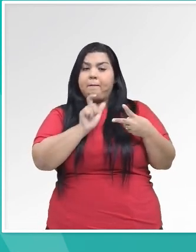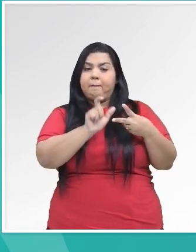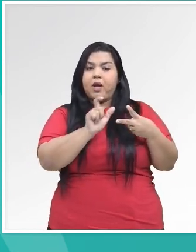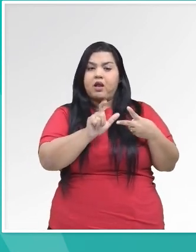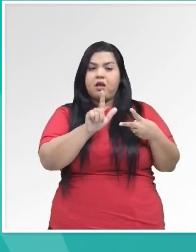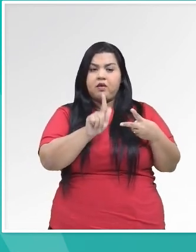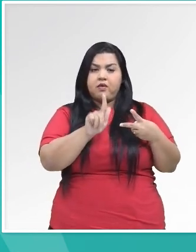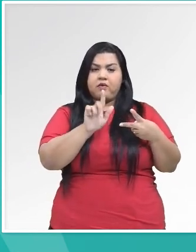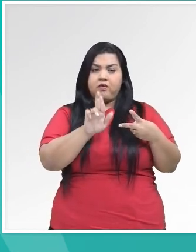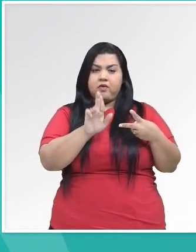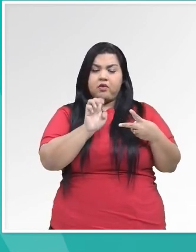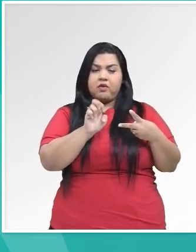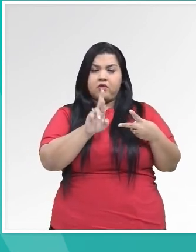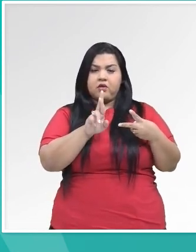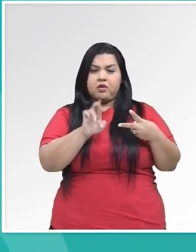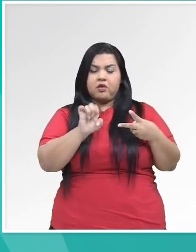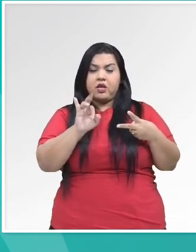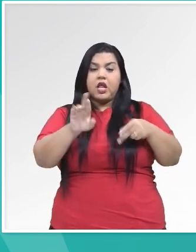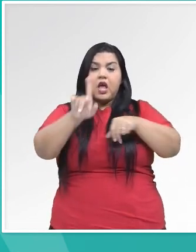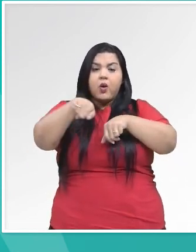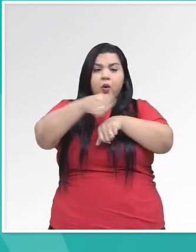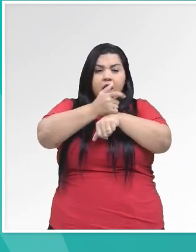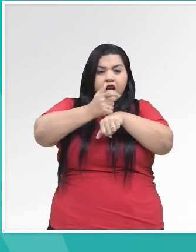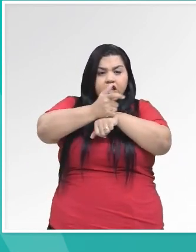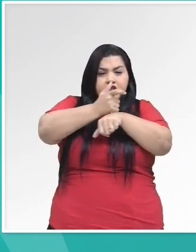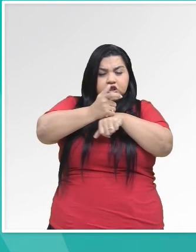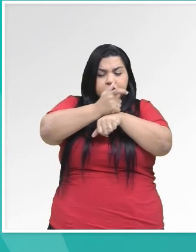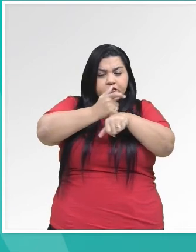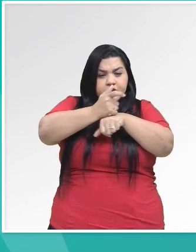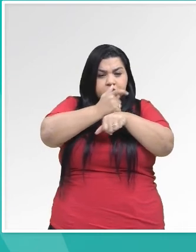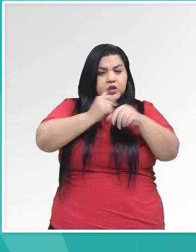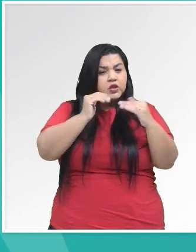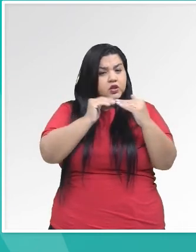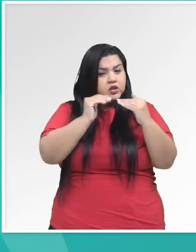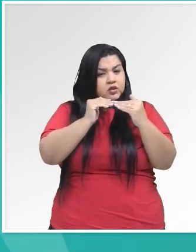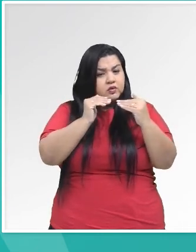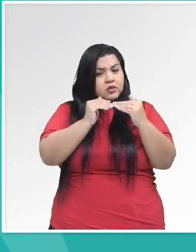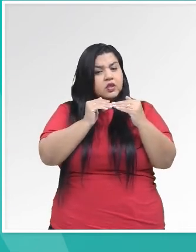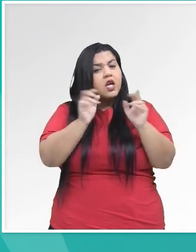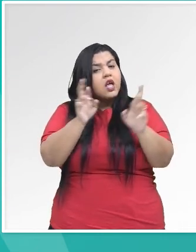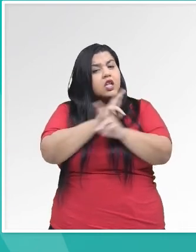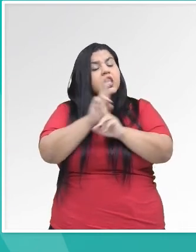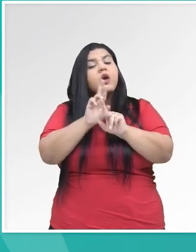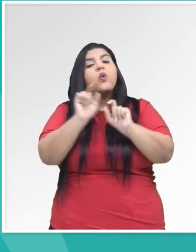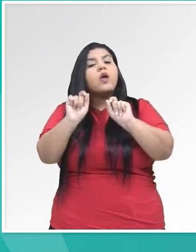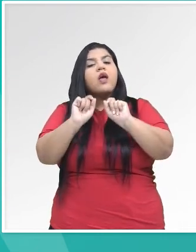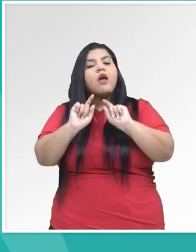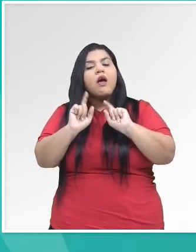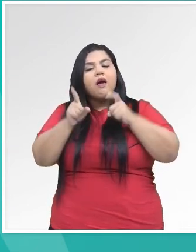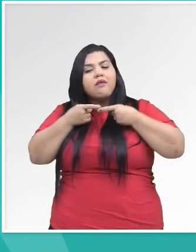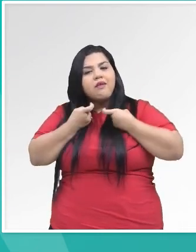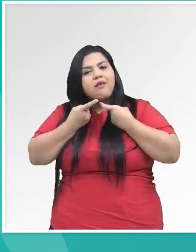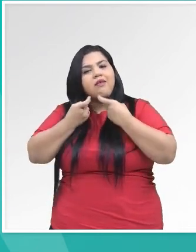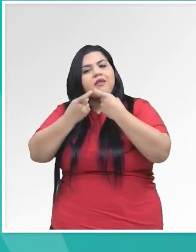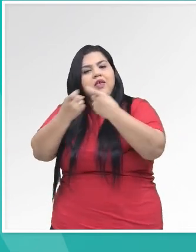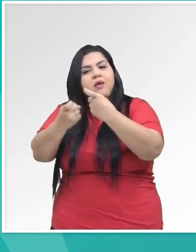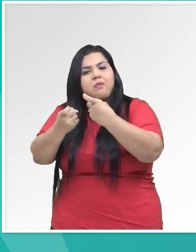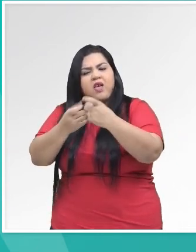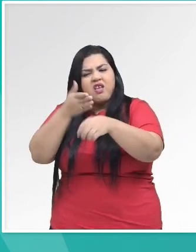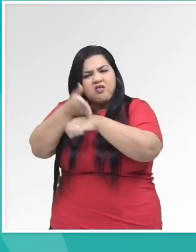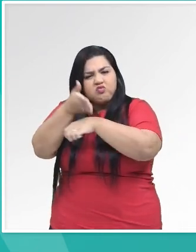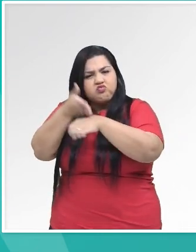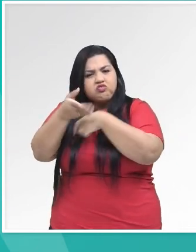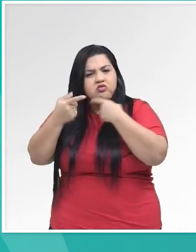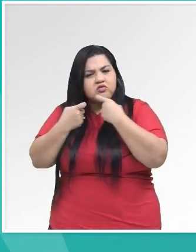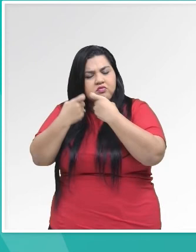um adjetivo, segundo o dicionário, né? Guerreiro relativo a quê? A guerra, aquele que participa da